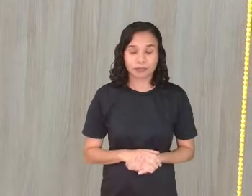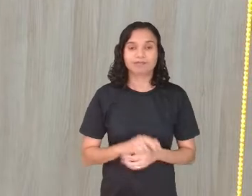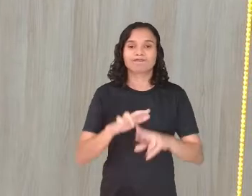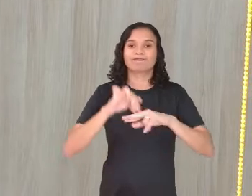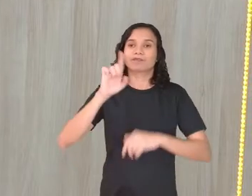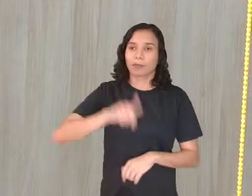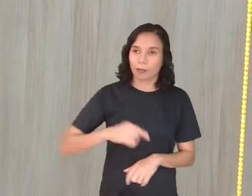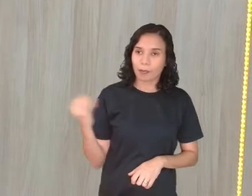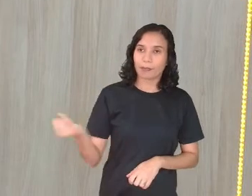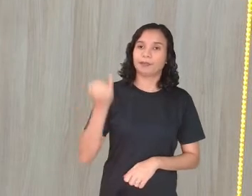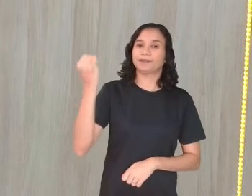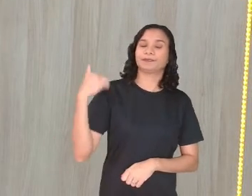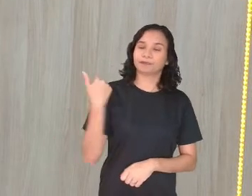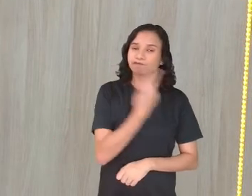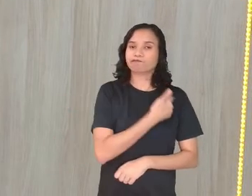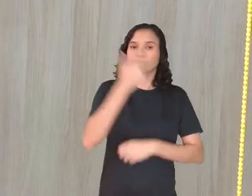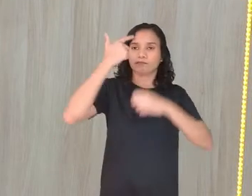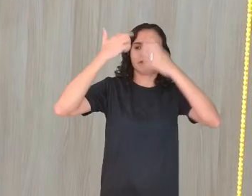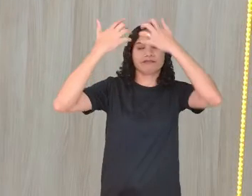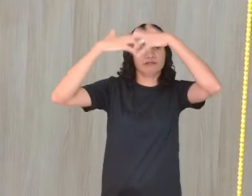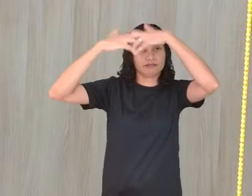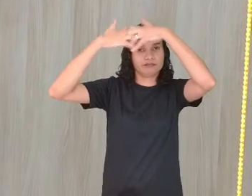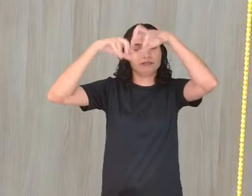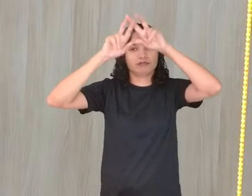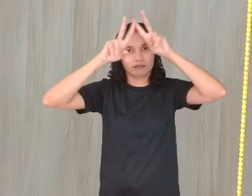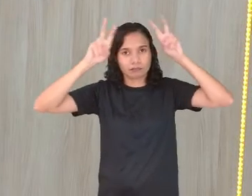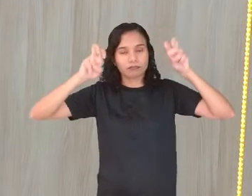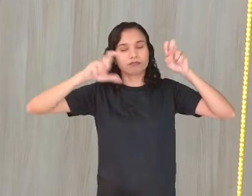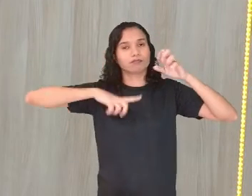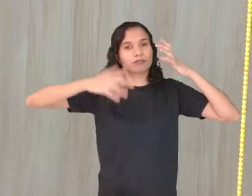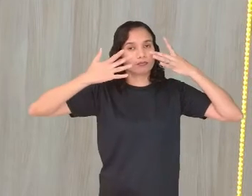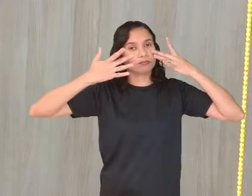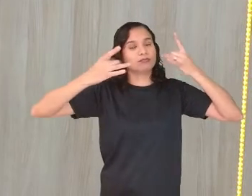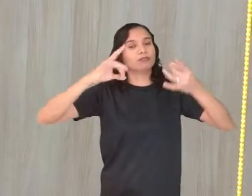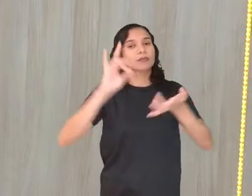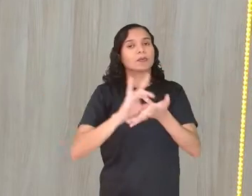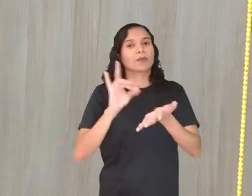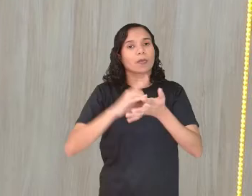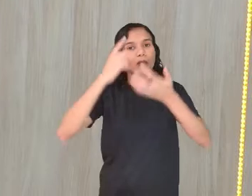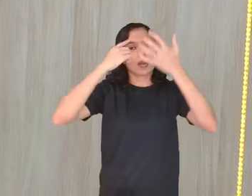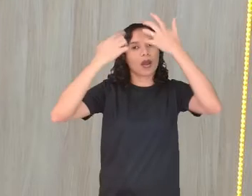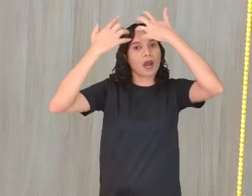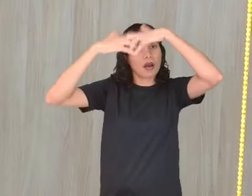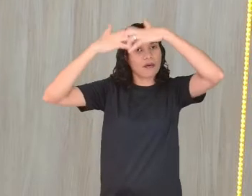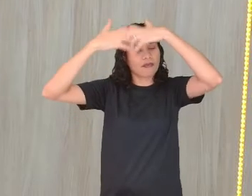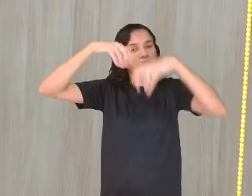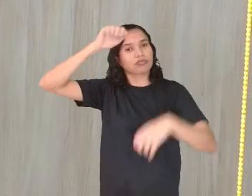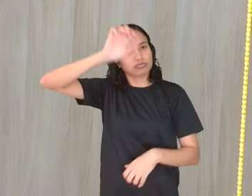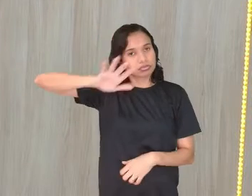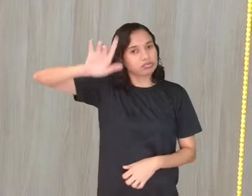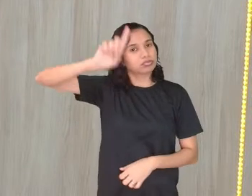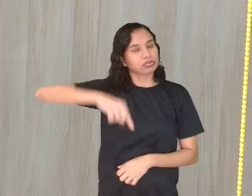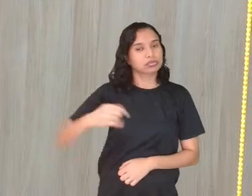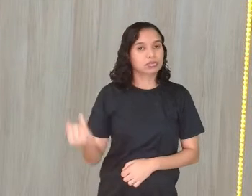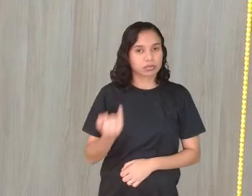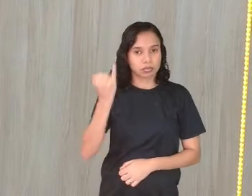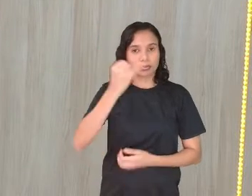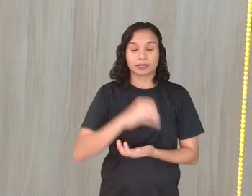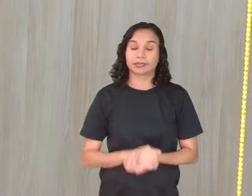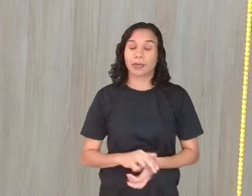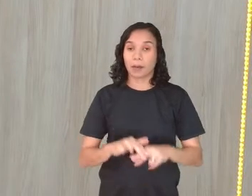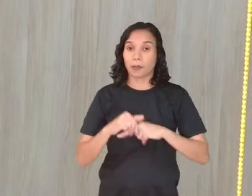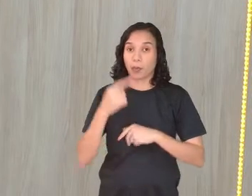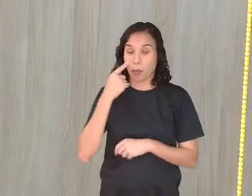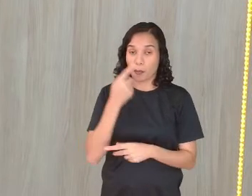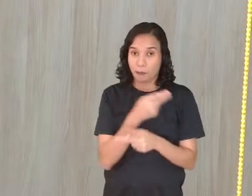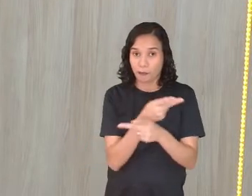é importante a gente refletir sobre isso, né, chamar atenção para essa reflexão, que é importantíssima. E aí